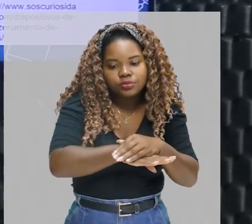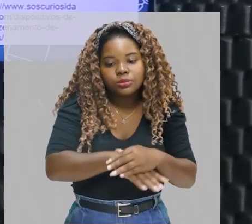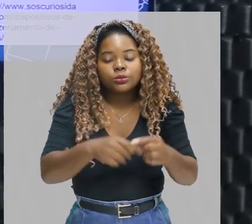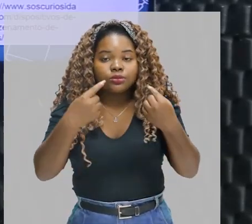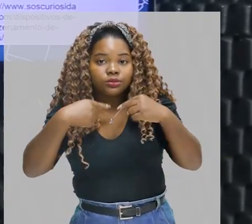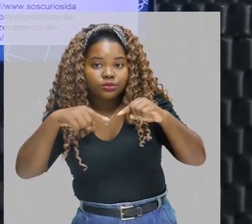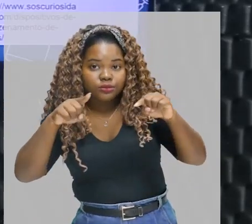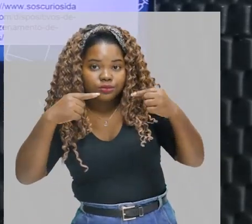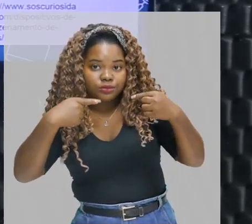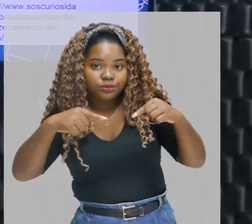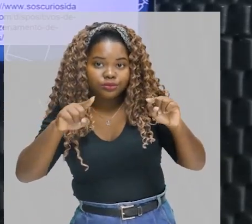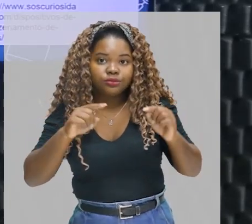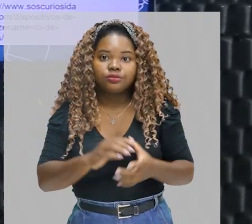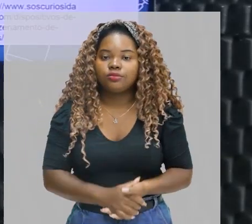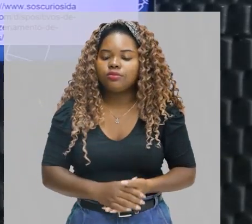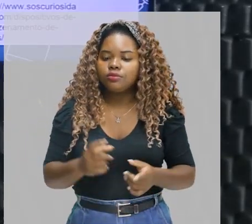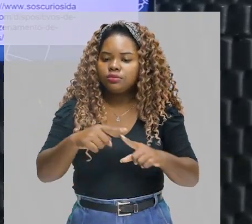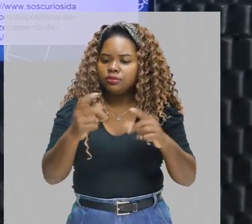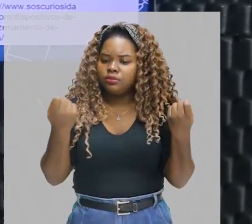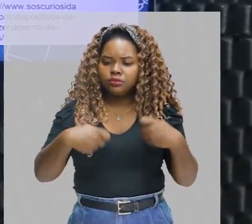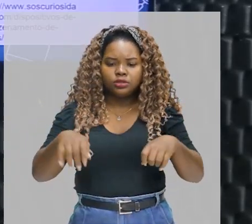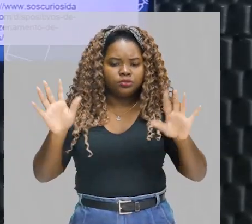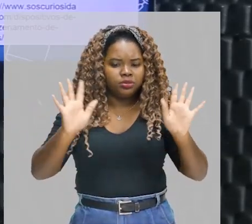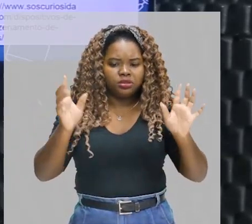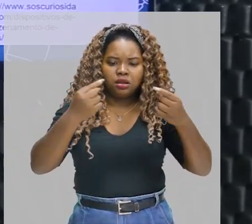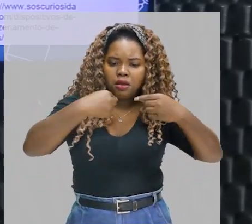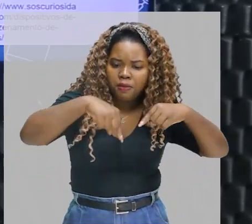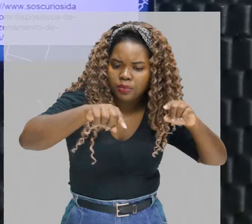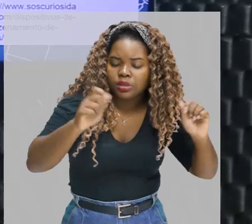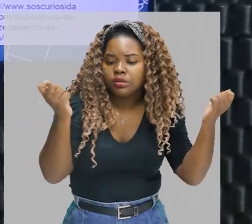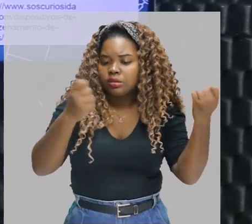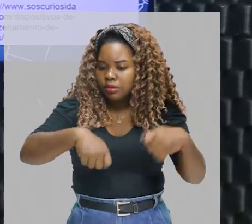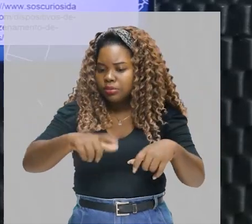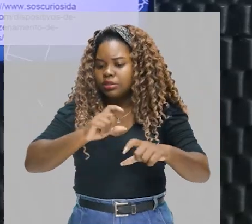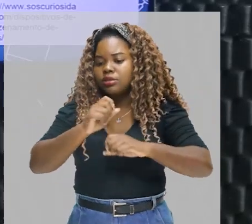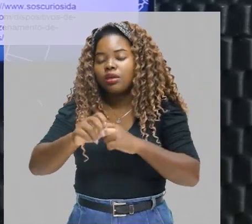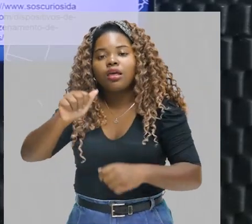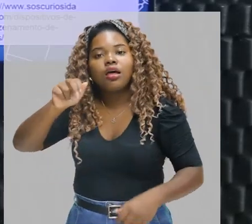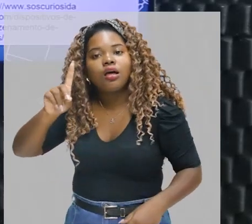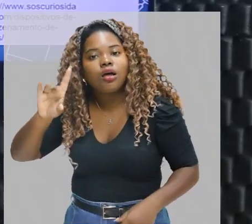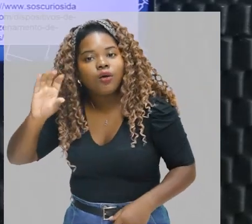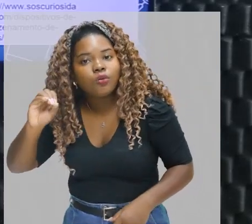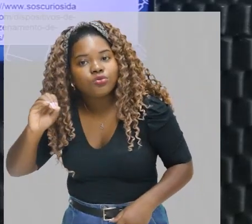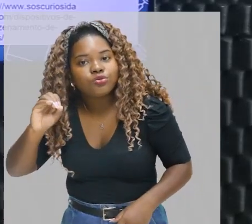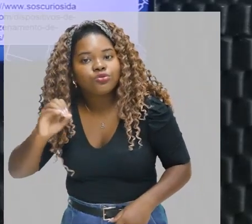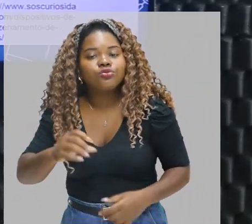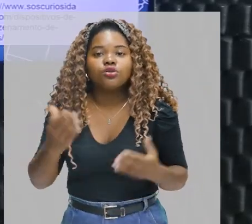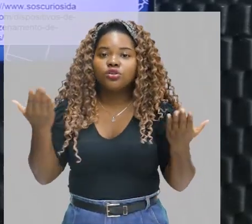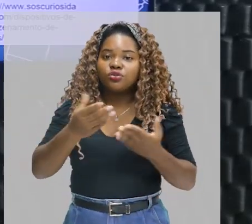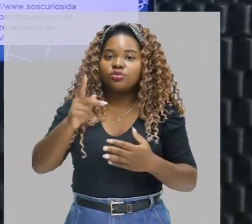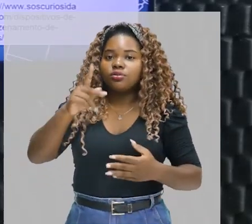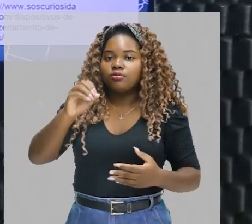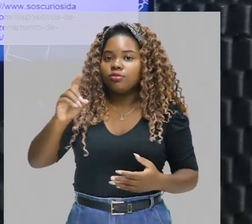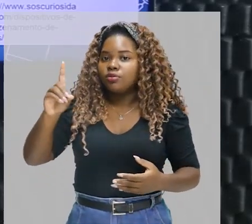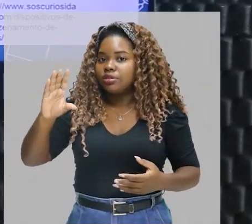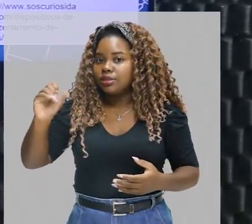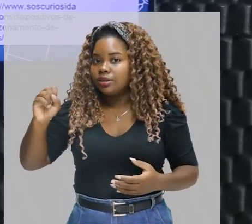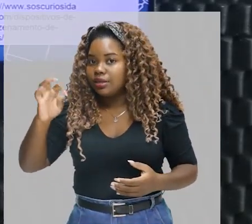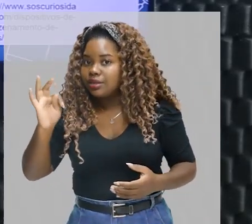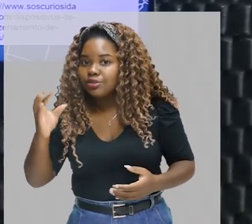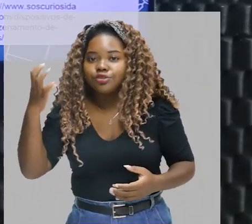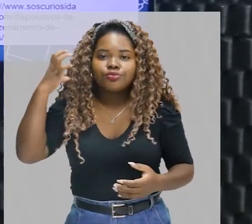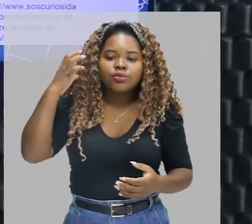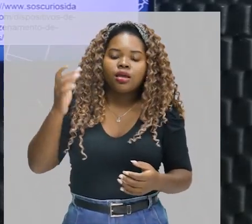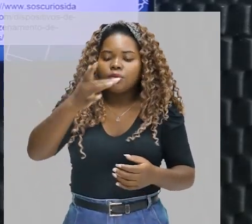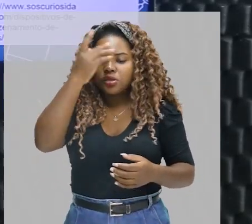música, mas não necessita ser em forma de música. Poderia ser um áudio, né, aquilo que nós chamamos de podcast hoje em dia. Poderia ser um áudio, né,